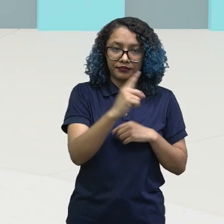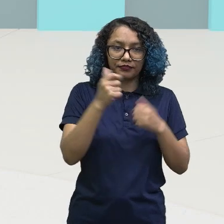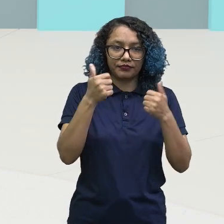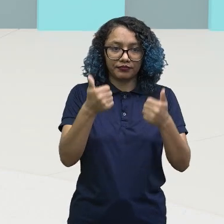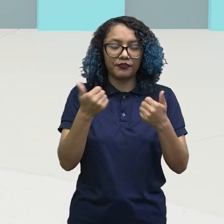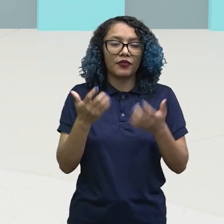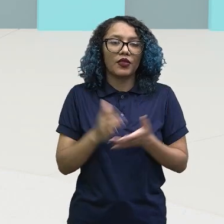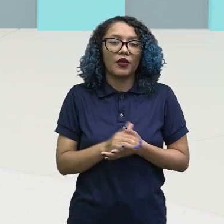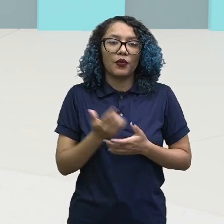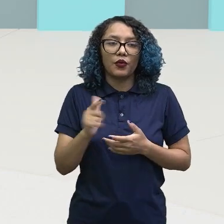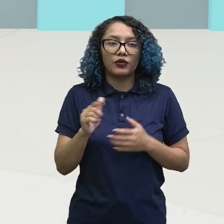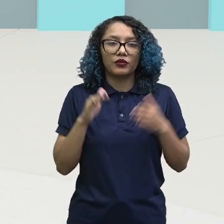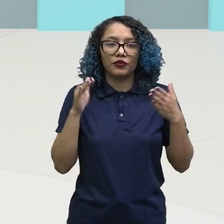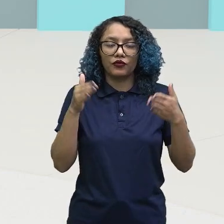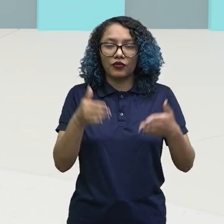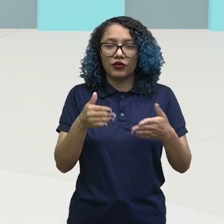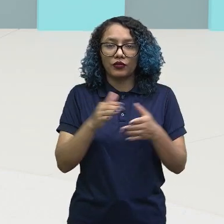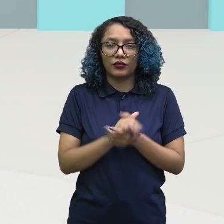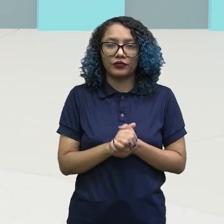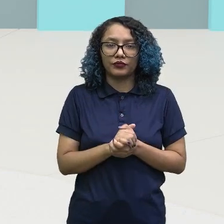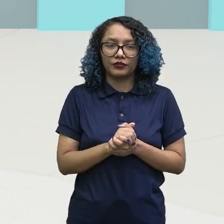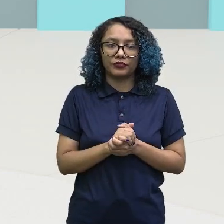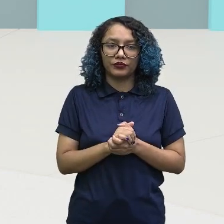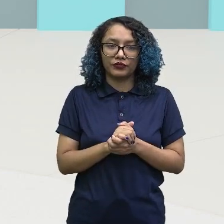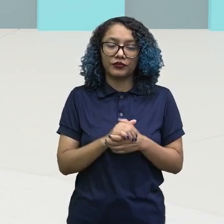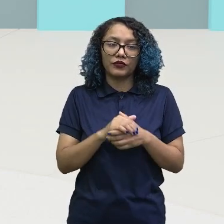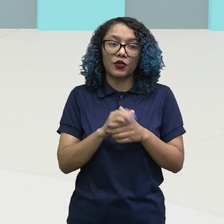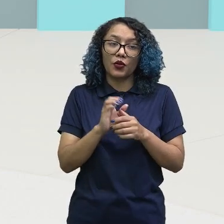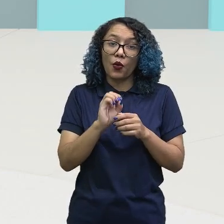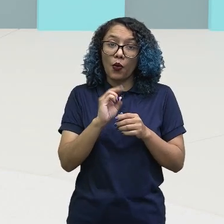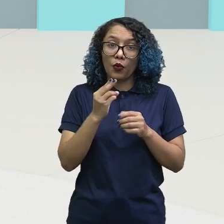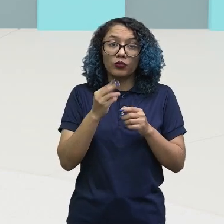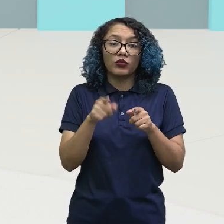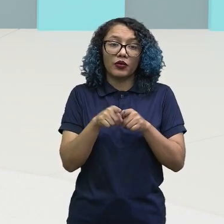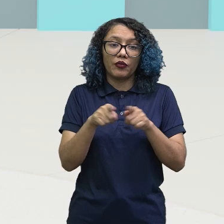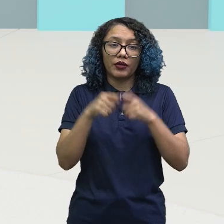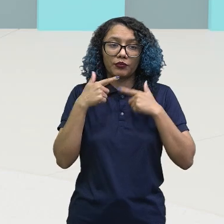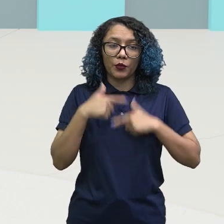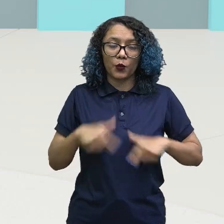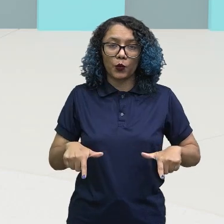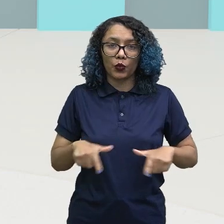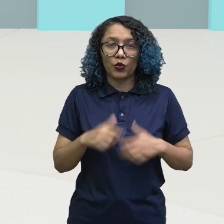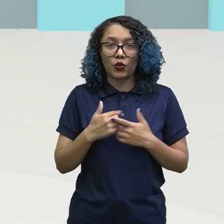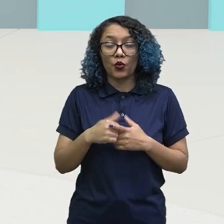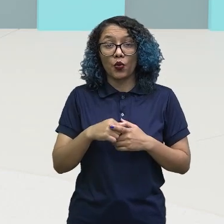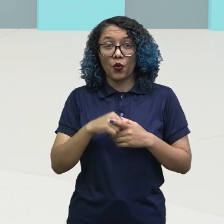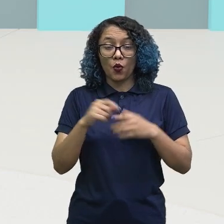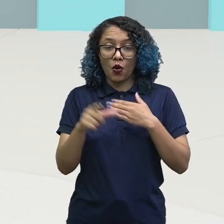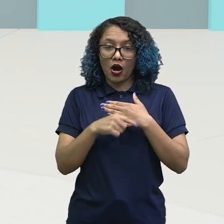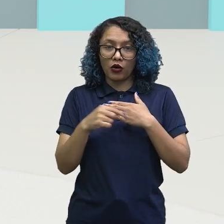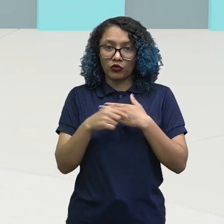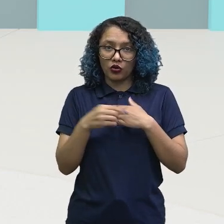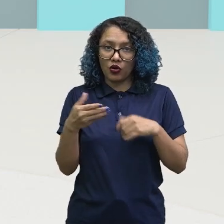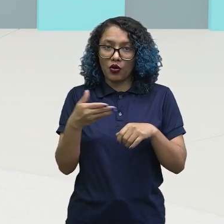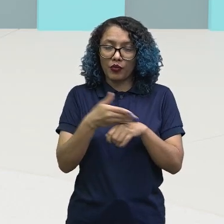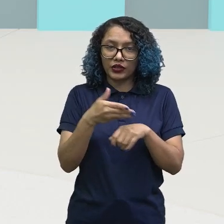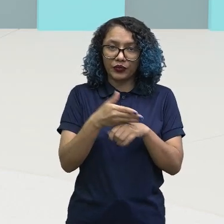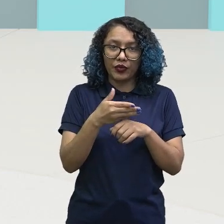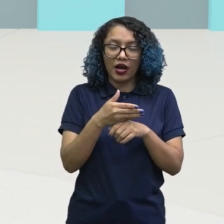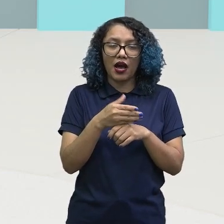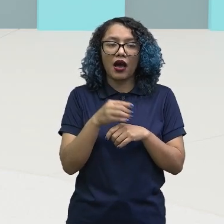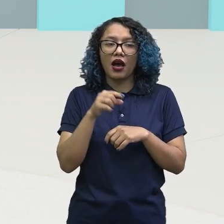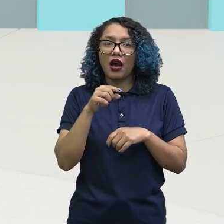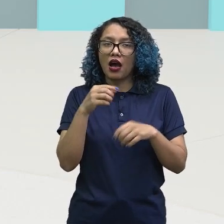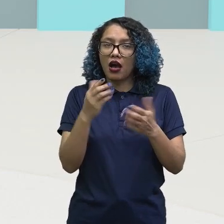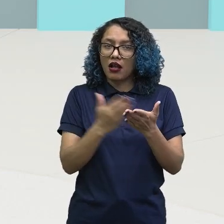Depois nós vamos ter a objetividade / impessoalidade. O autor não vai se colocar na obra, ele vai apenas